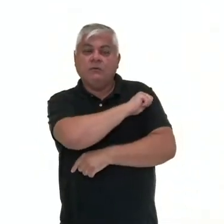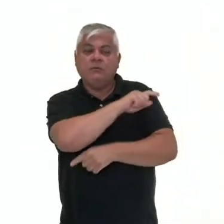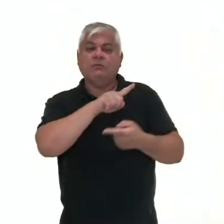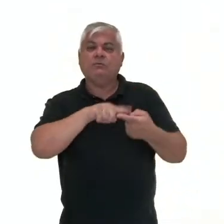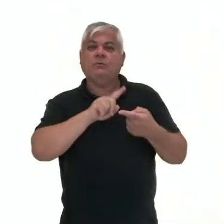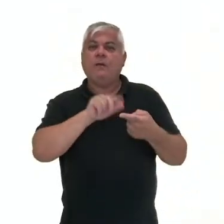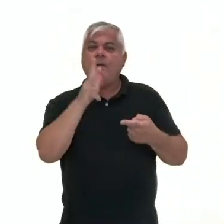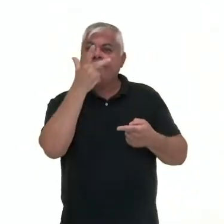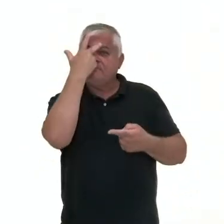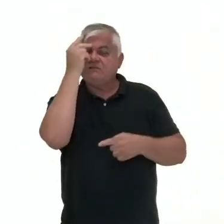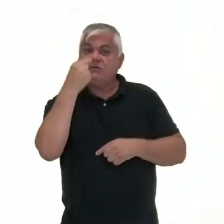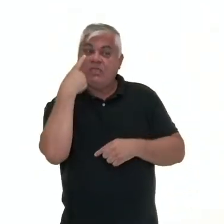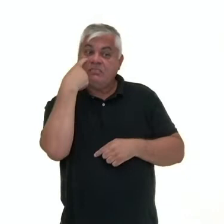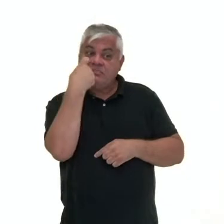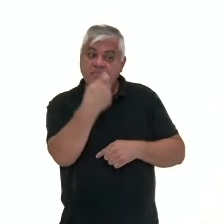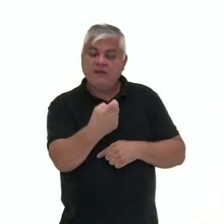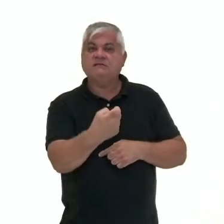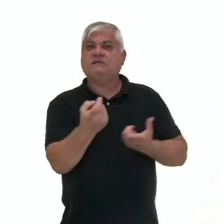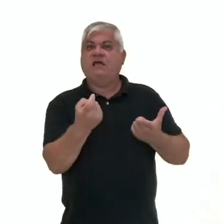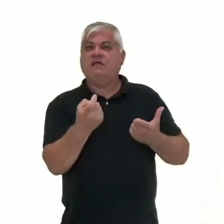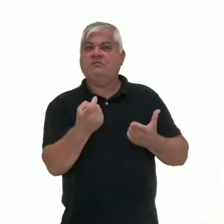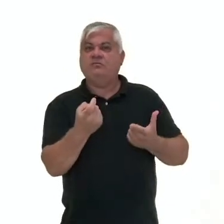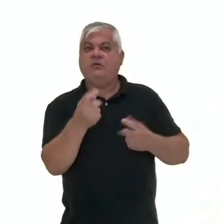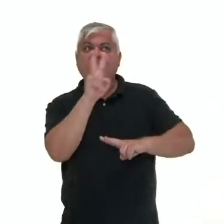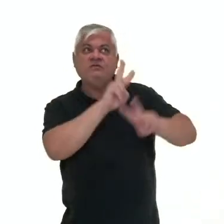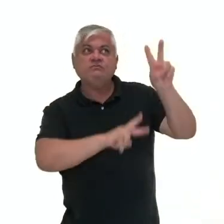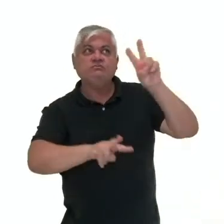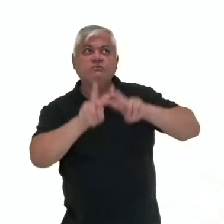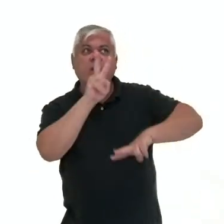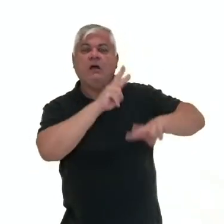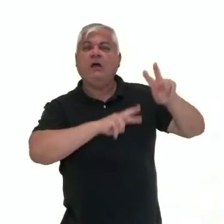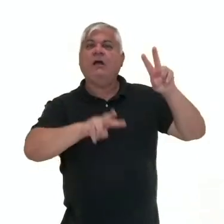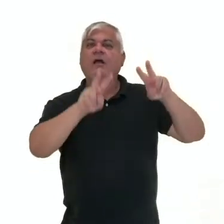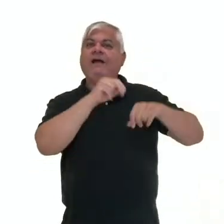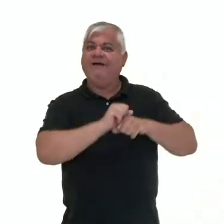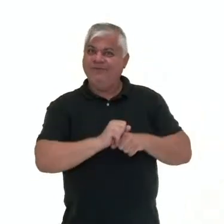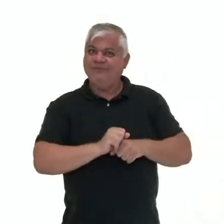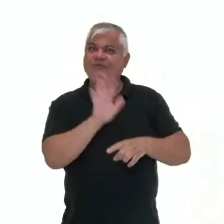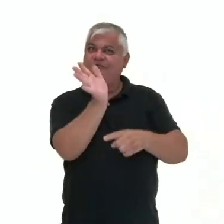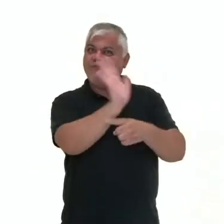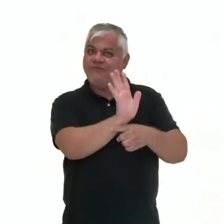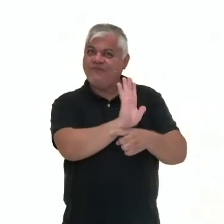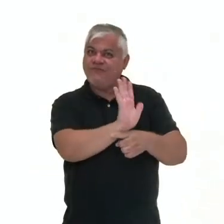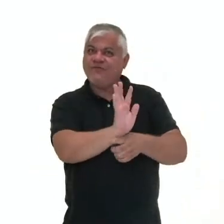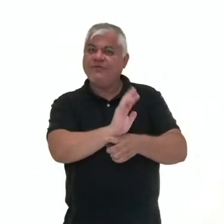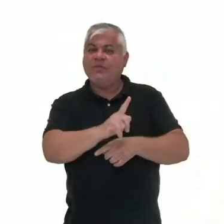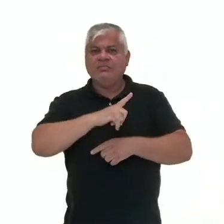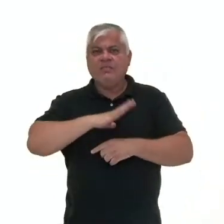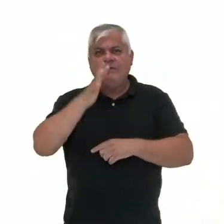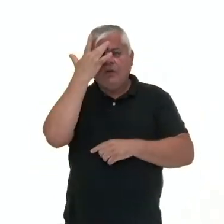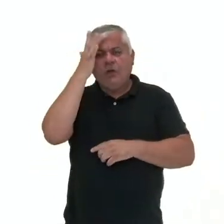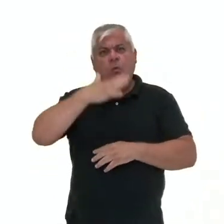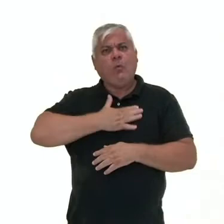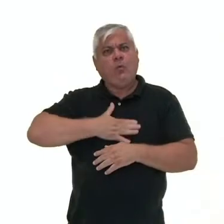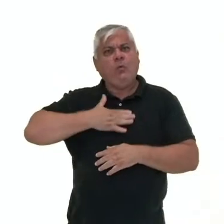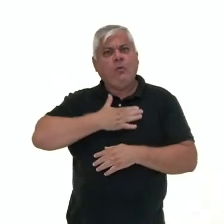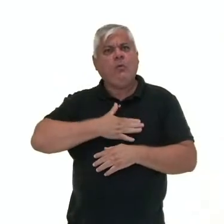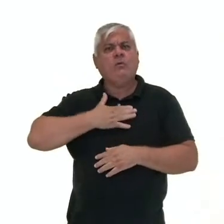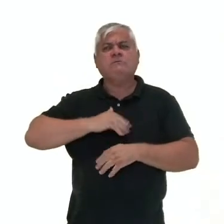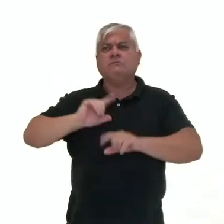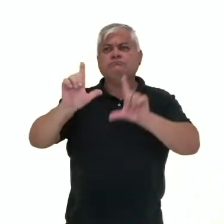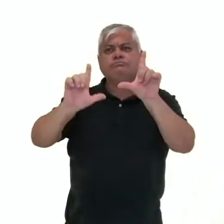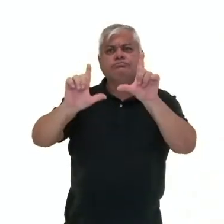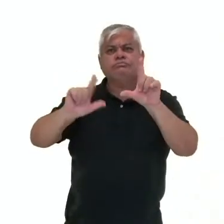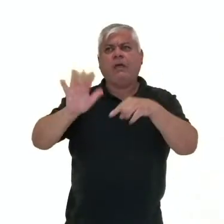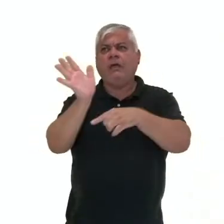em audiovisual de todo o Brasil. Então, tem pessoas que têm aquela habilidade ali, né? Nem todas podem ter,